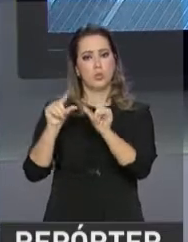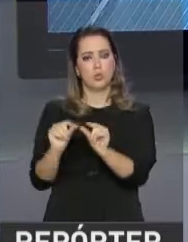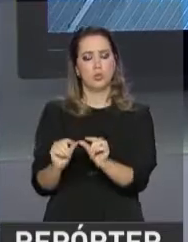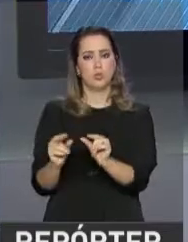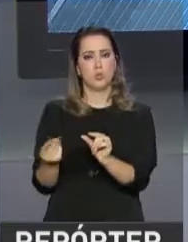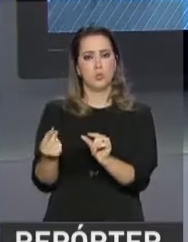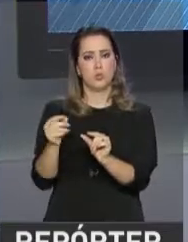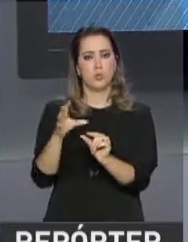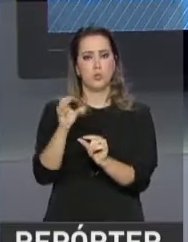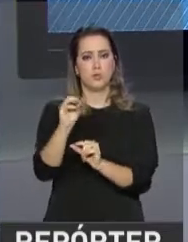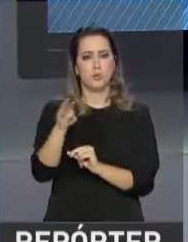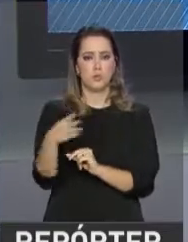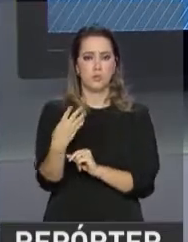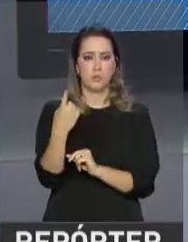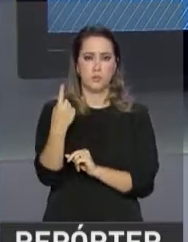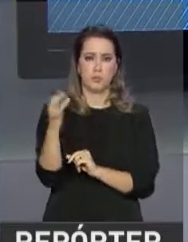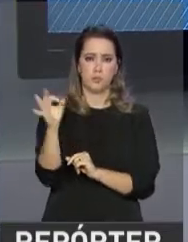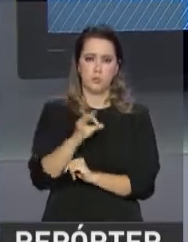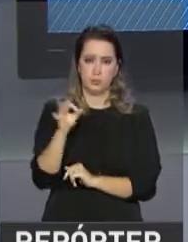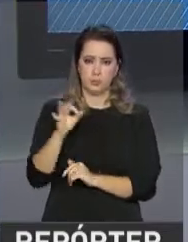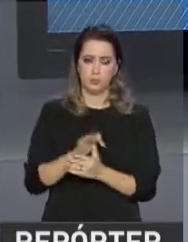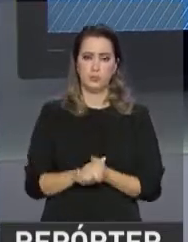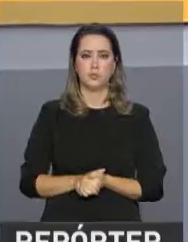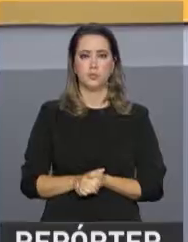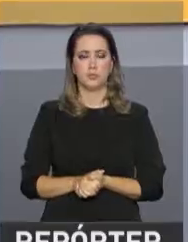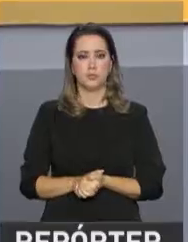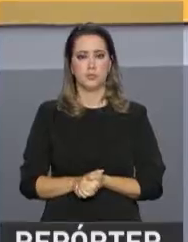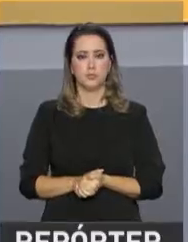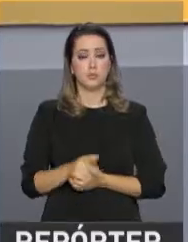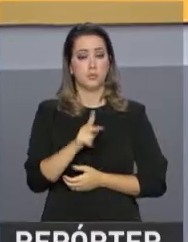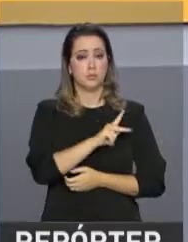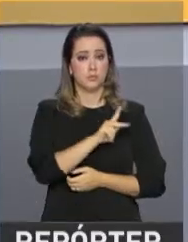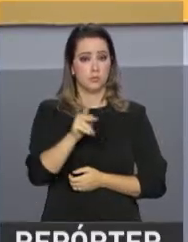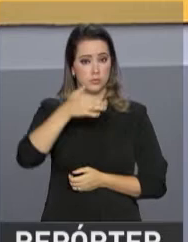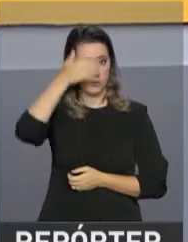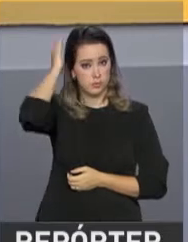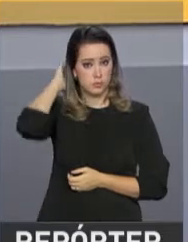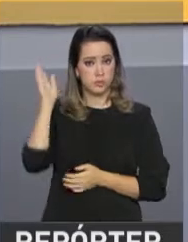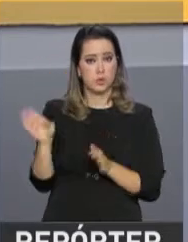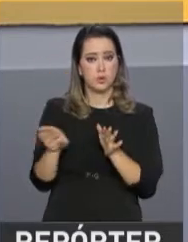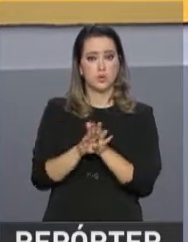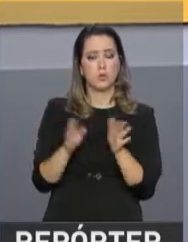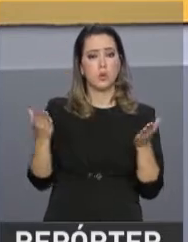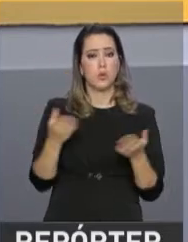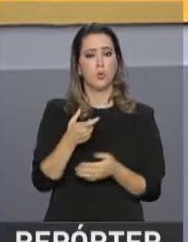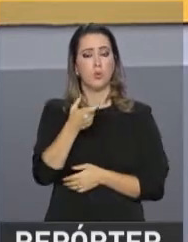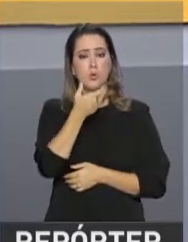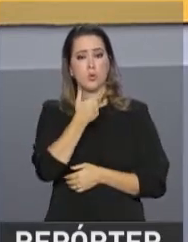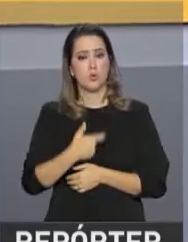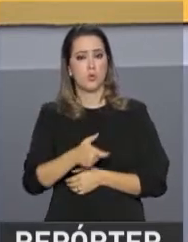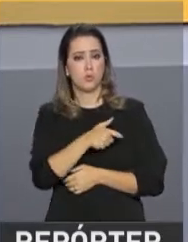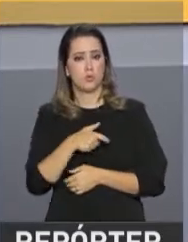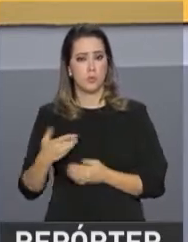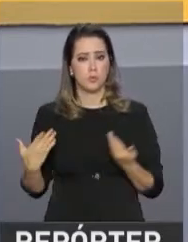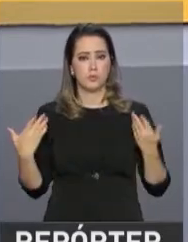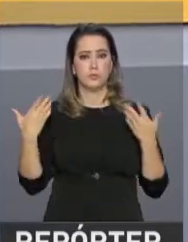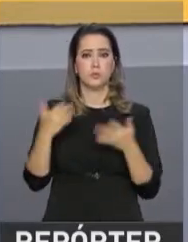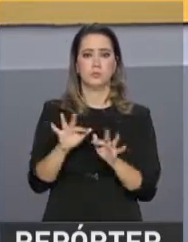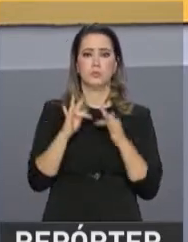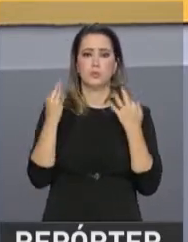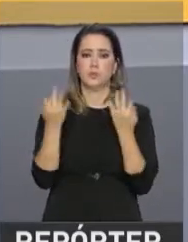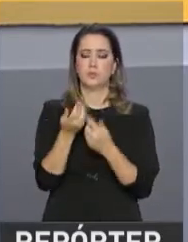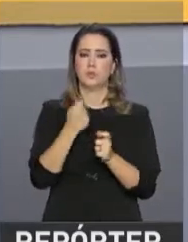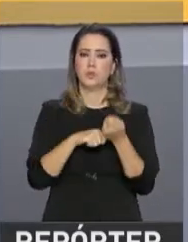de 0,41 por cento o presidente michel temer chegou hoje à suíça para participar do fórum econômico